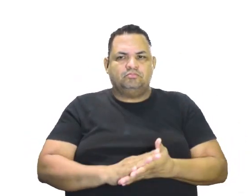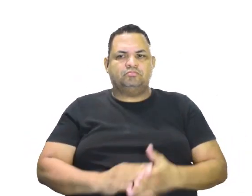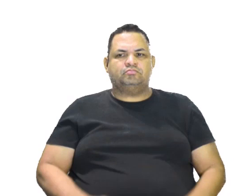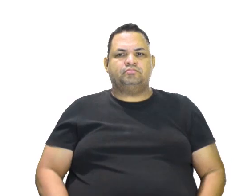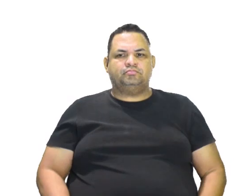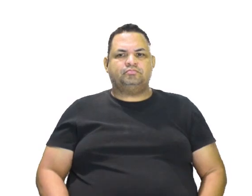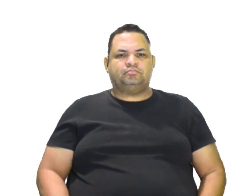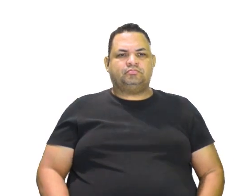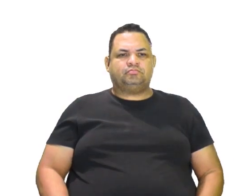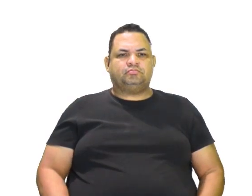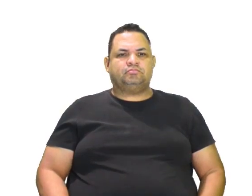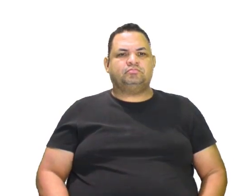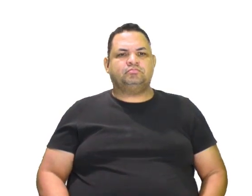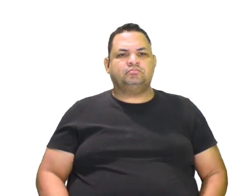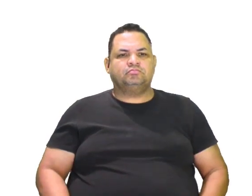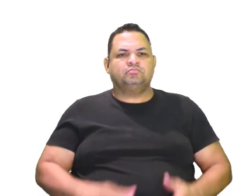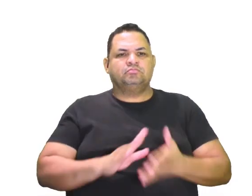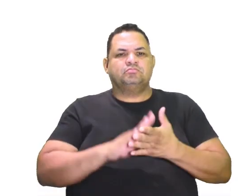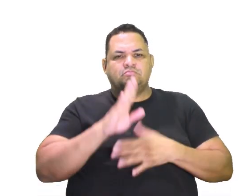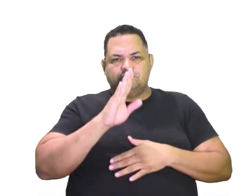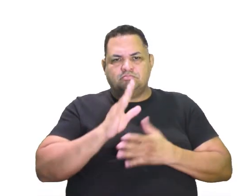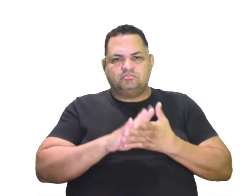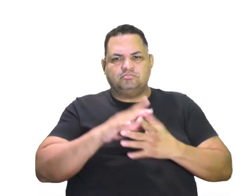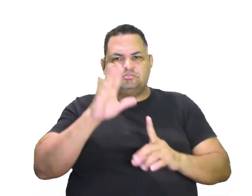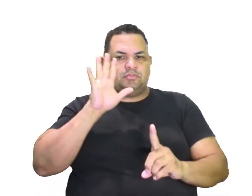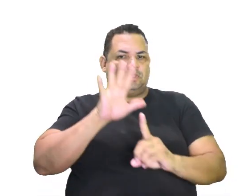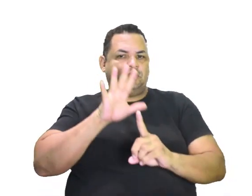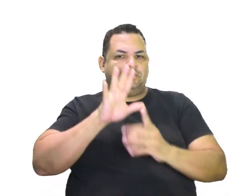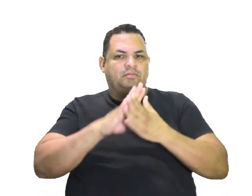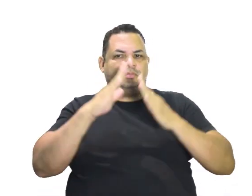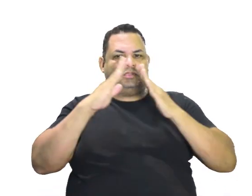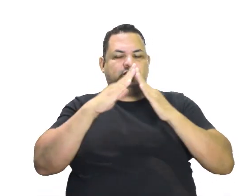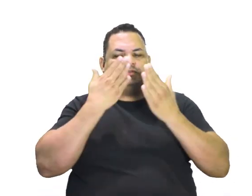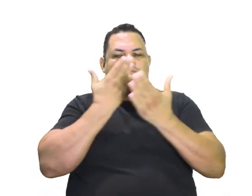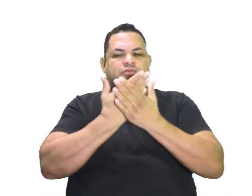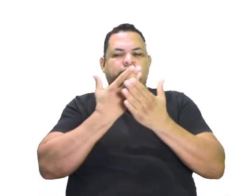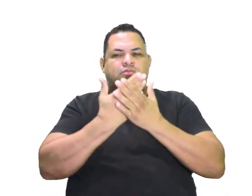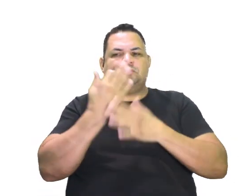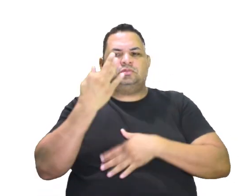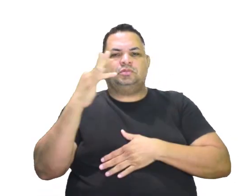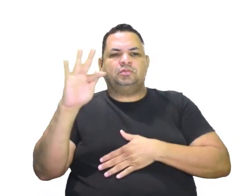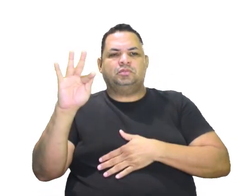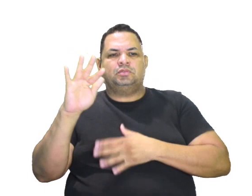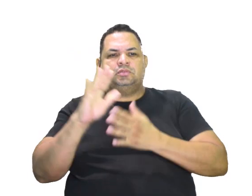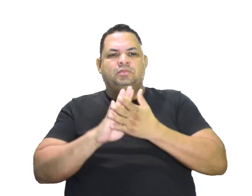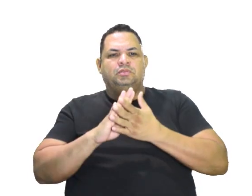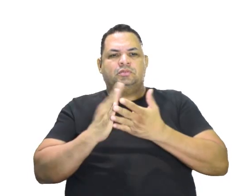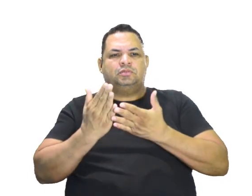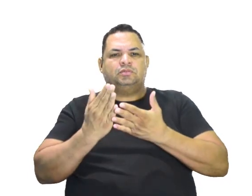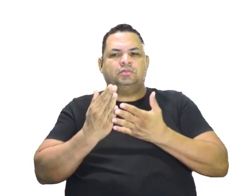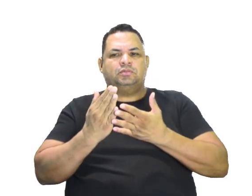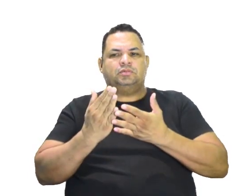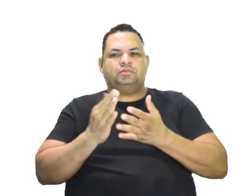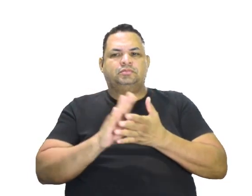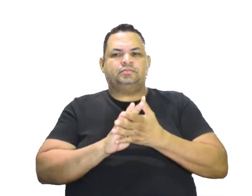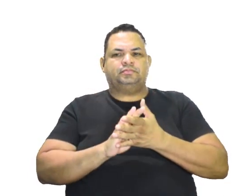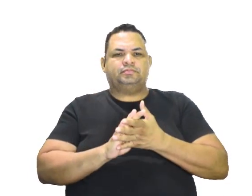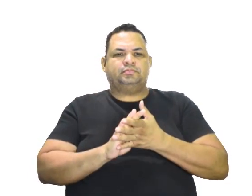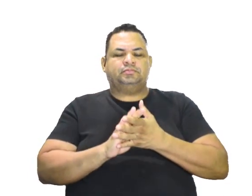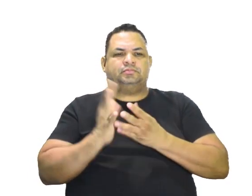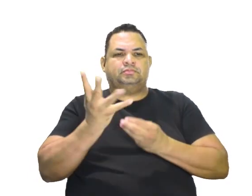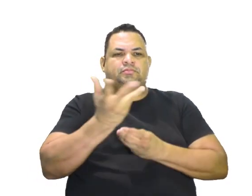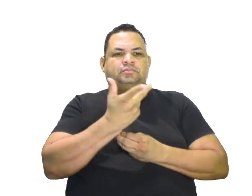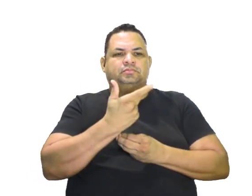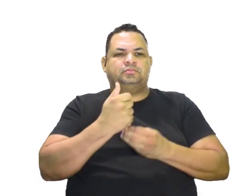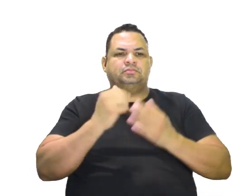Com uma essência influenciada pela Academia Francesa, prestigiada Academia Francesa,